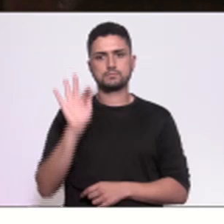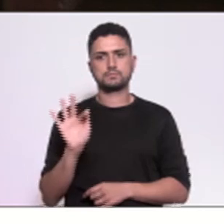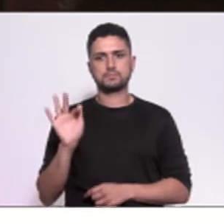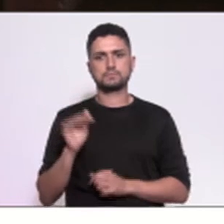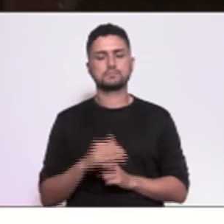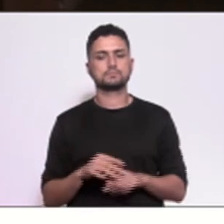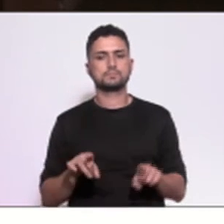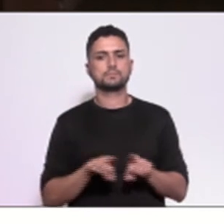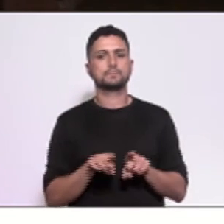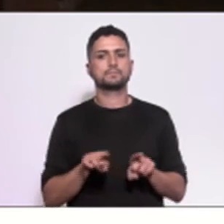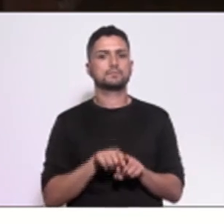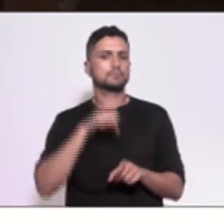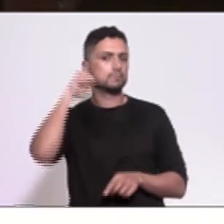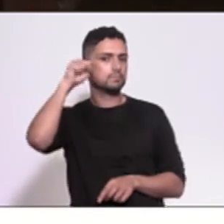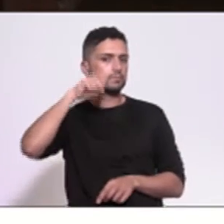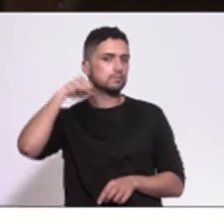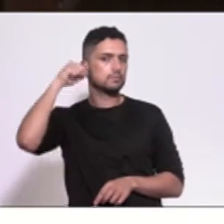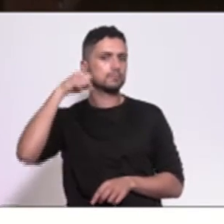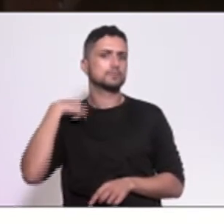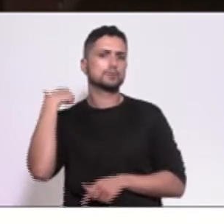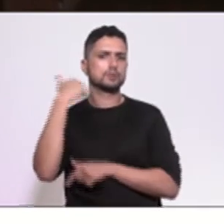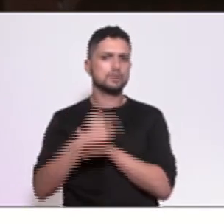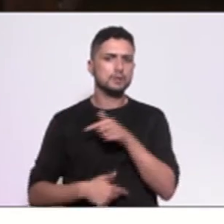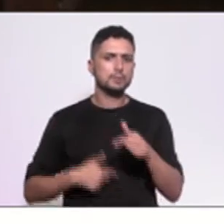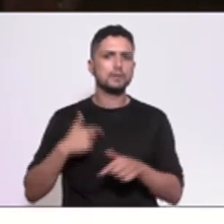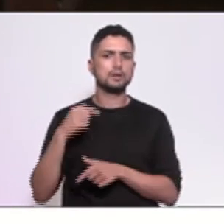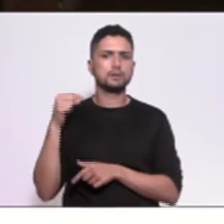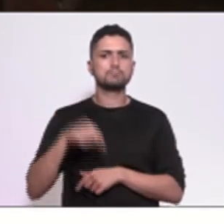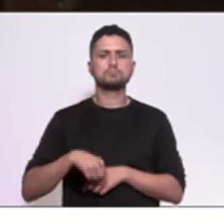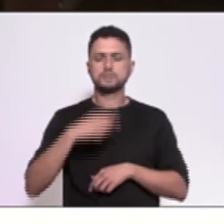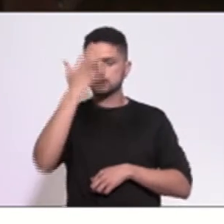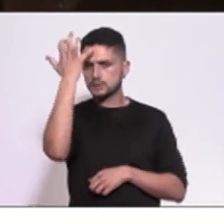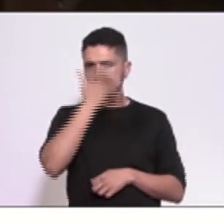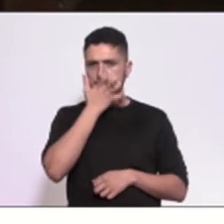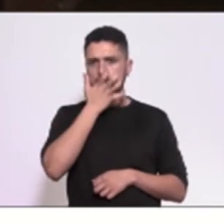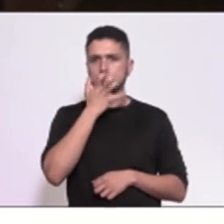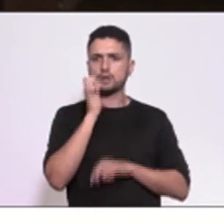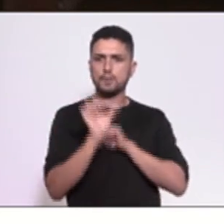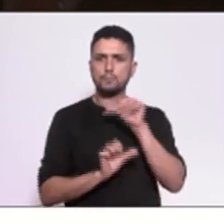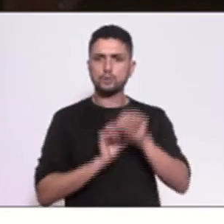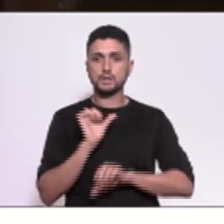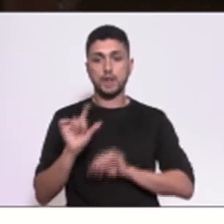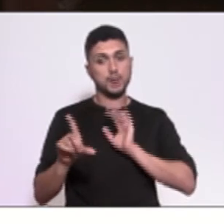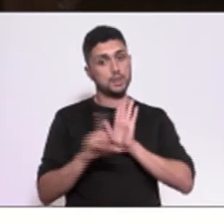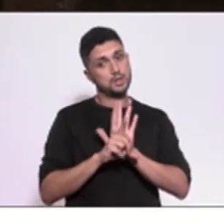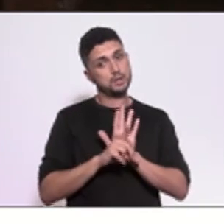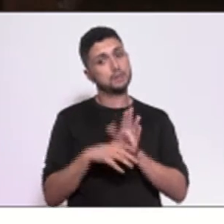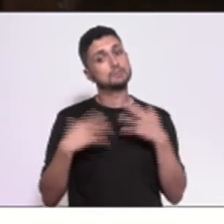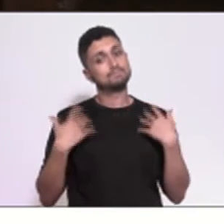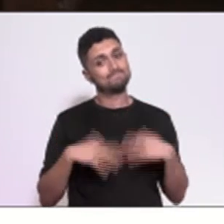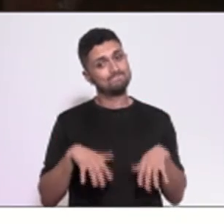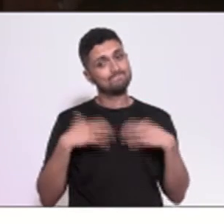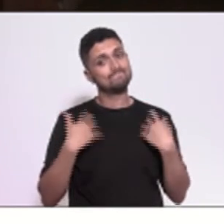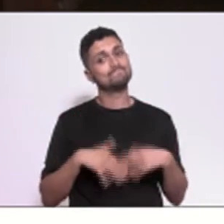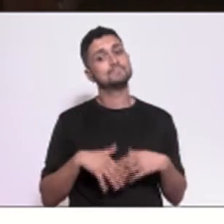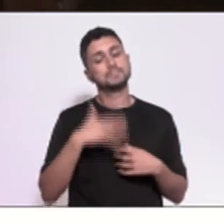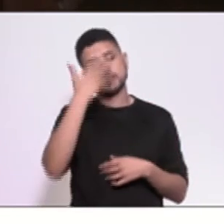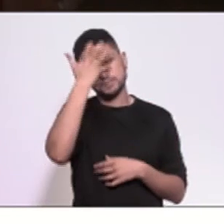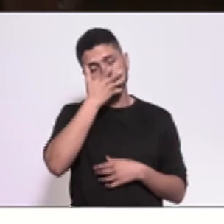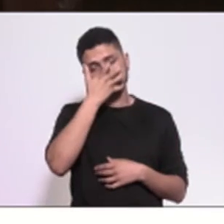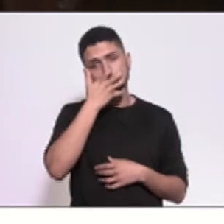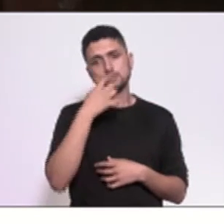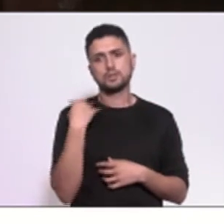e senadores, trabalhem duro, trabalhem sério para modificar a Constituição Federal, a fim de que